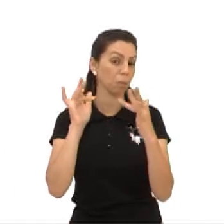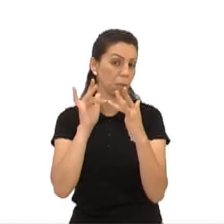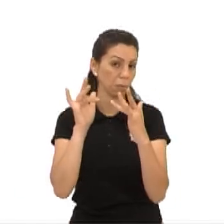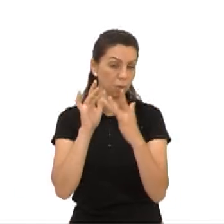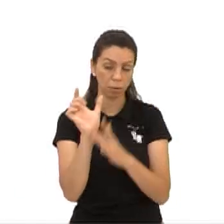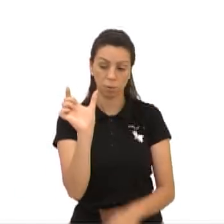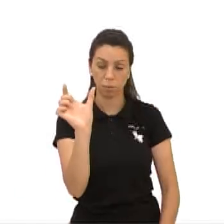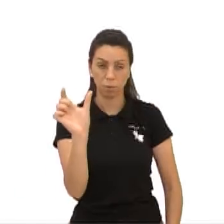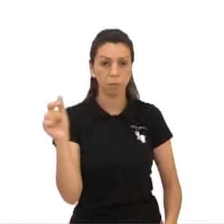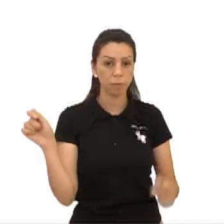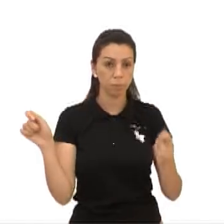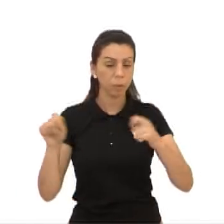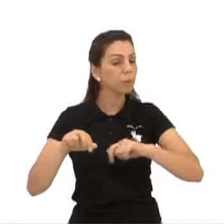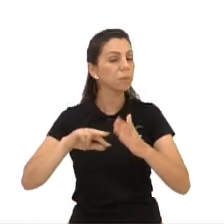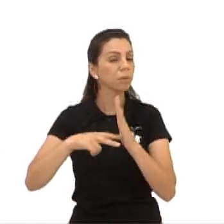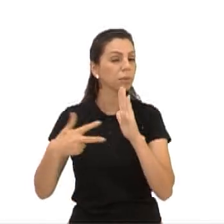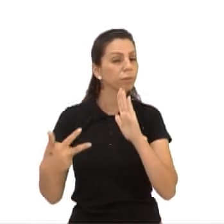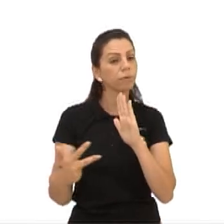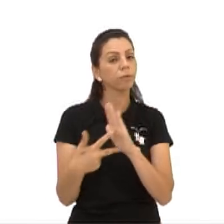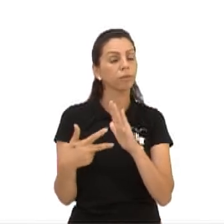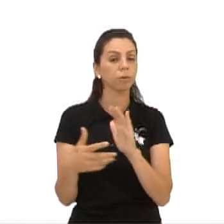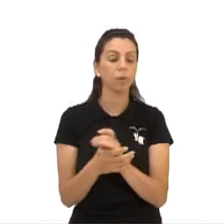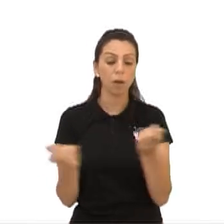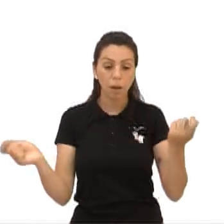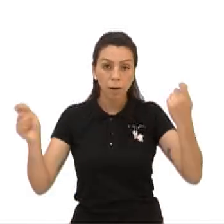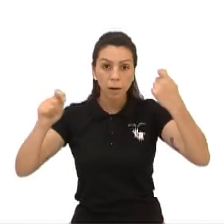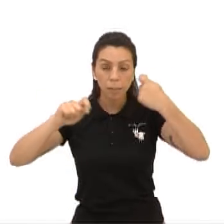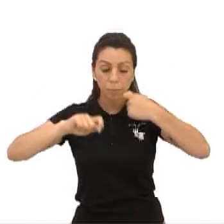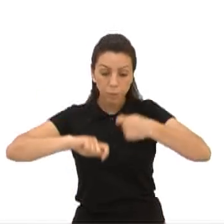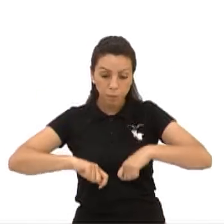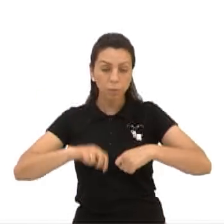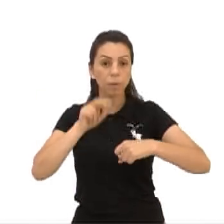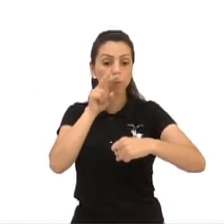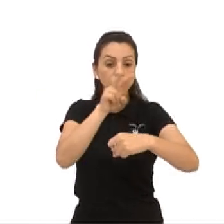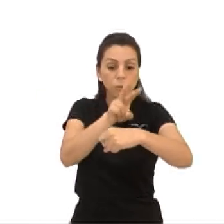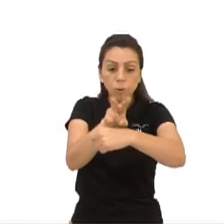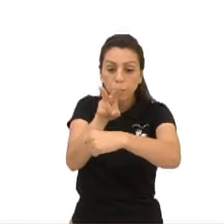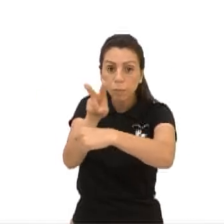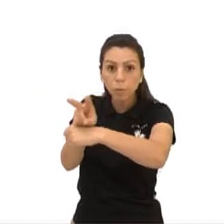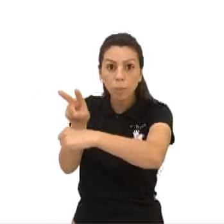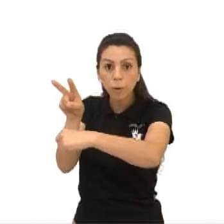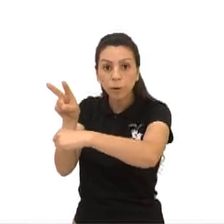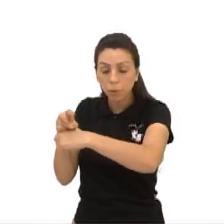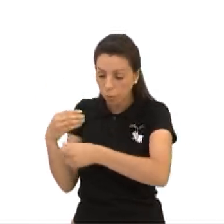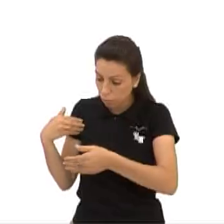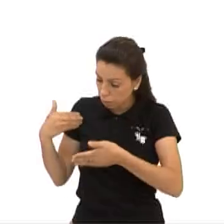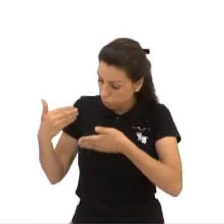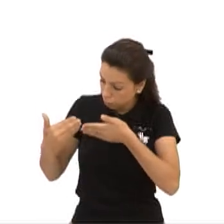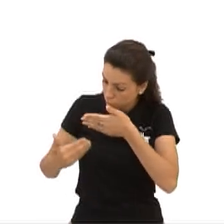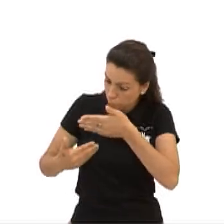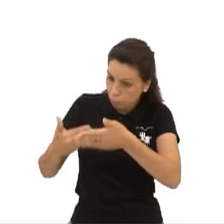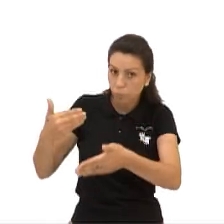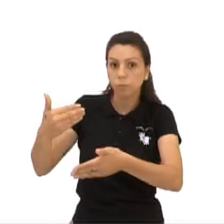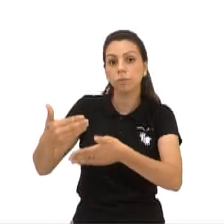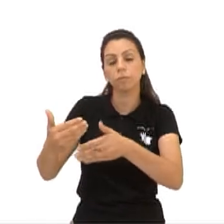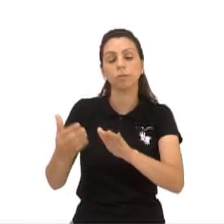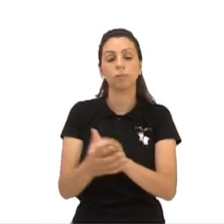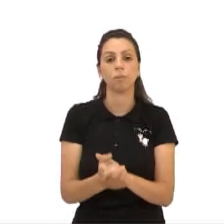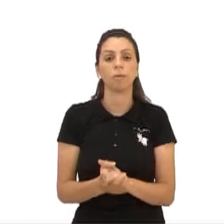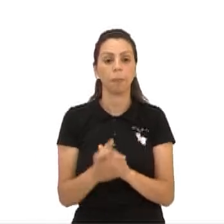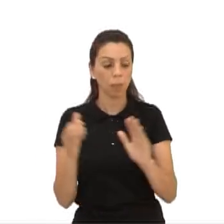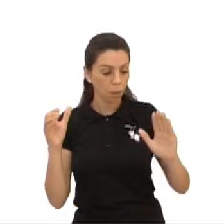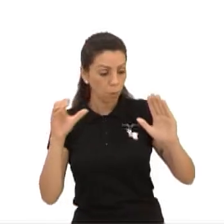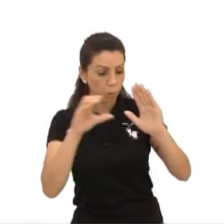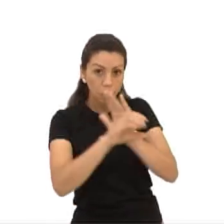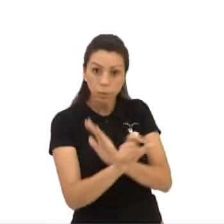Sustentabilidade. Sustentabilidade, o que é? É a capacidade de sustentação ou conservação de um processo ou sistema. O conceito